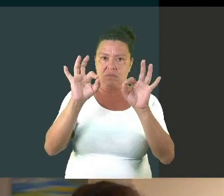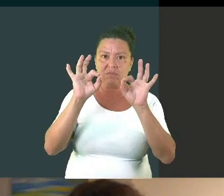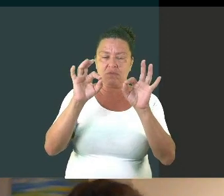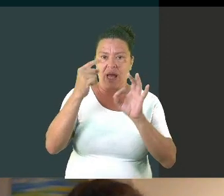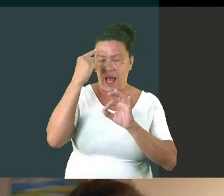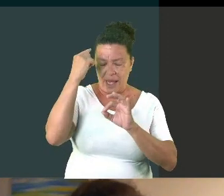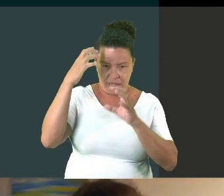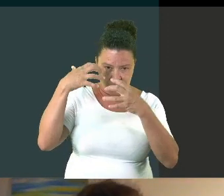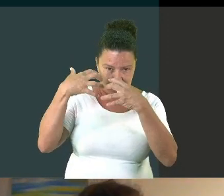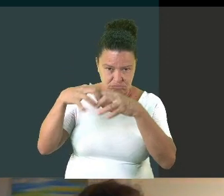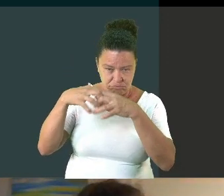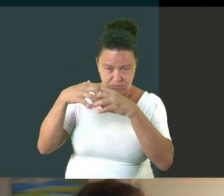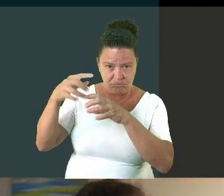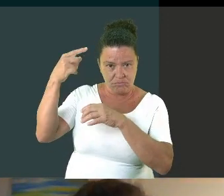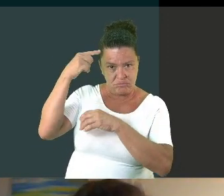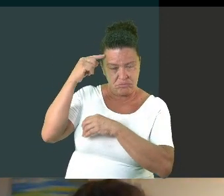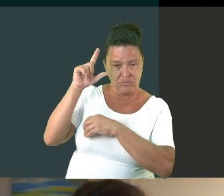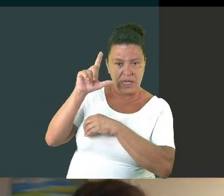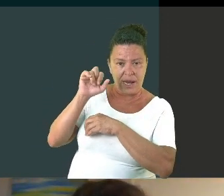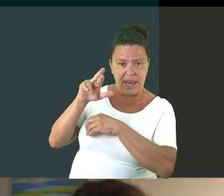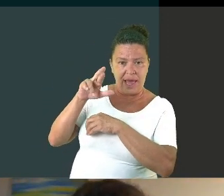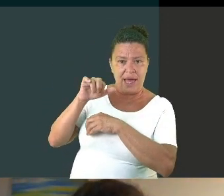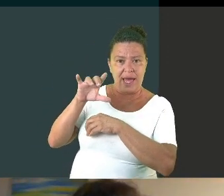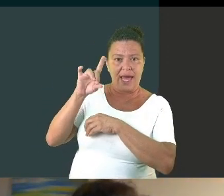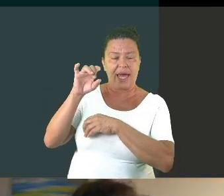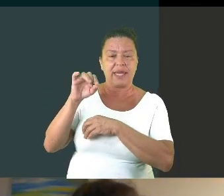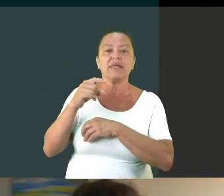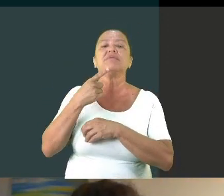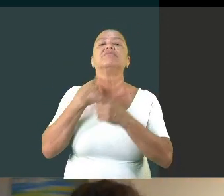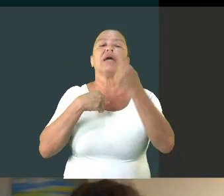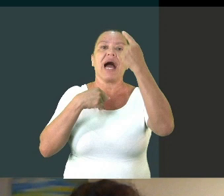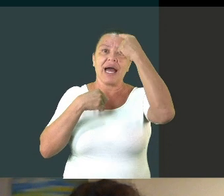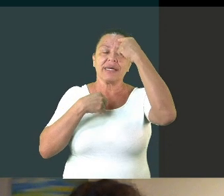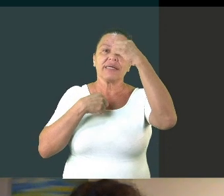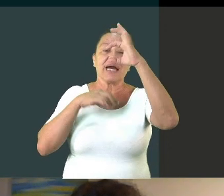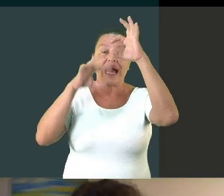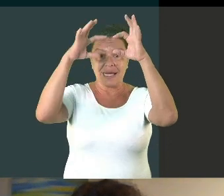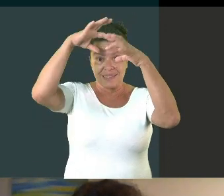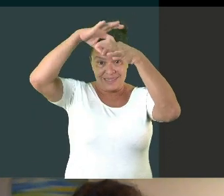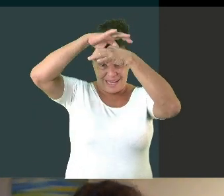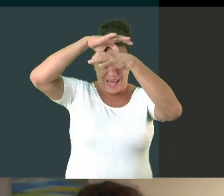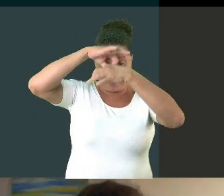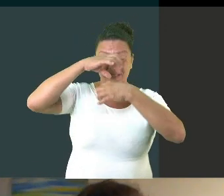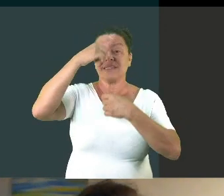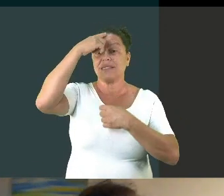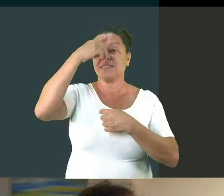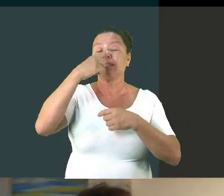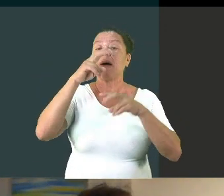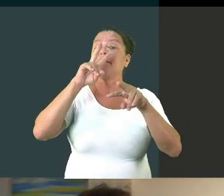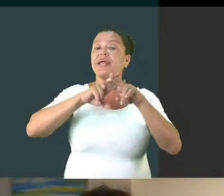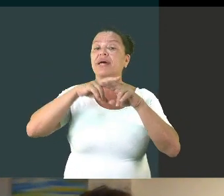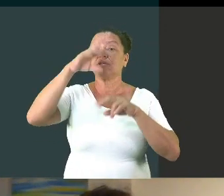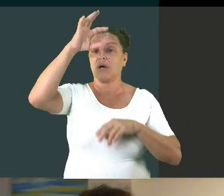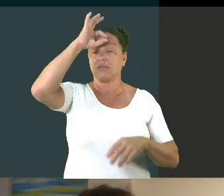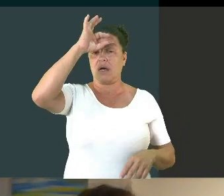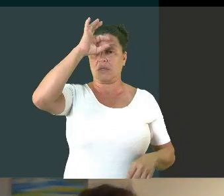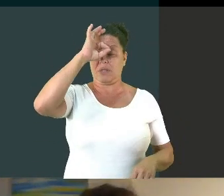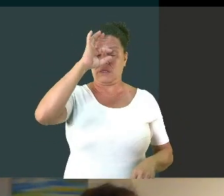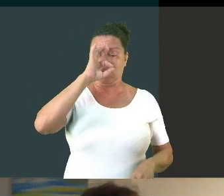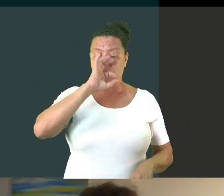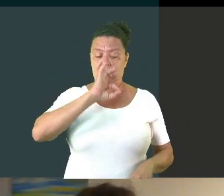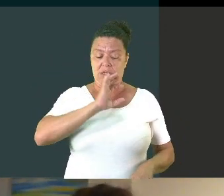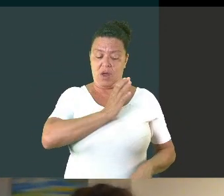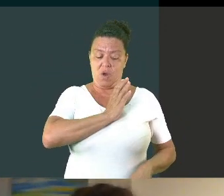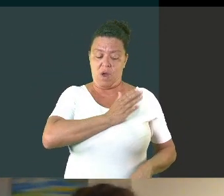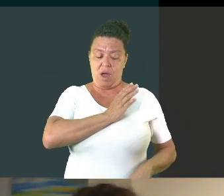pituitária, o chakra laríngeo com a tireoide, a paratireoide, o chakra cardíaco com a